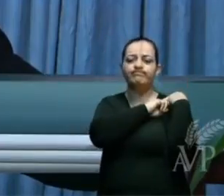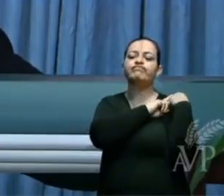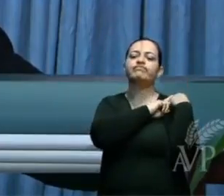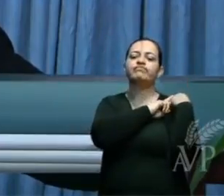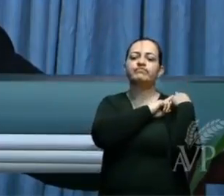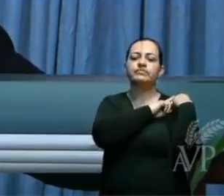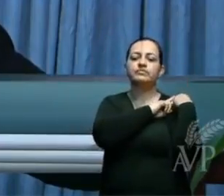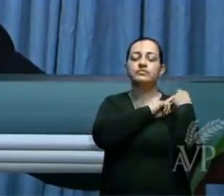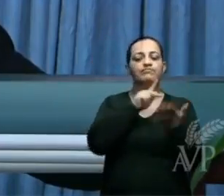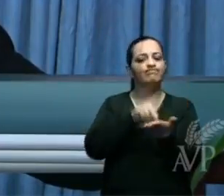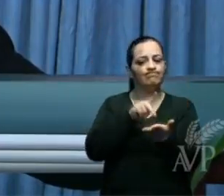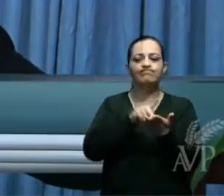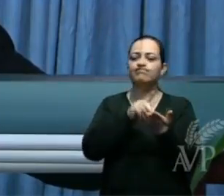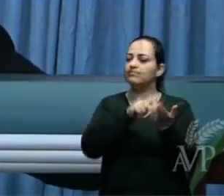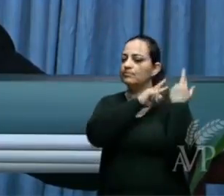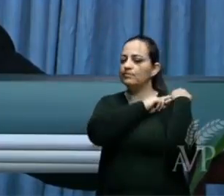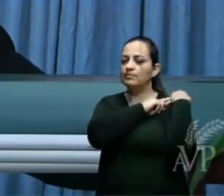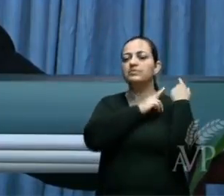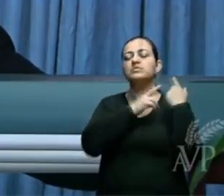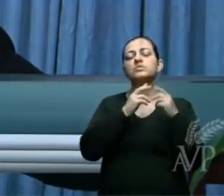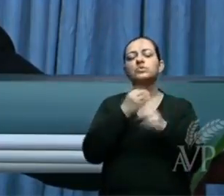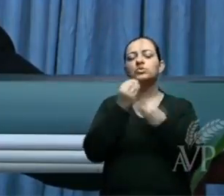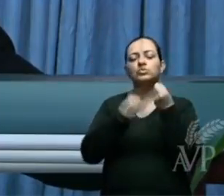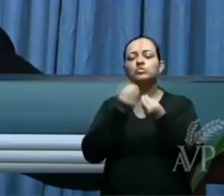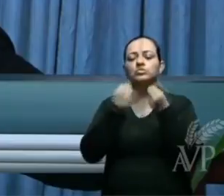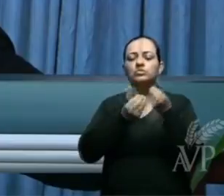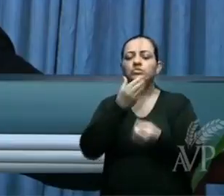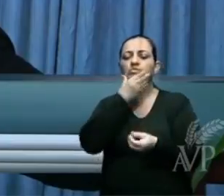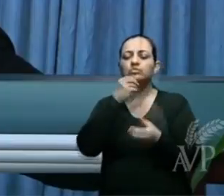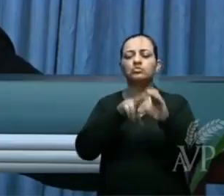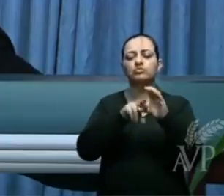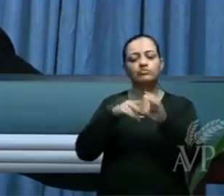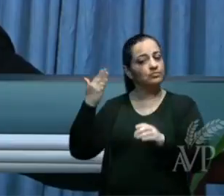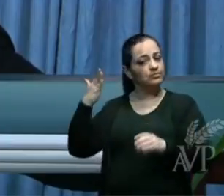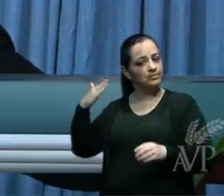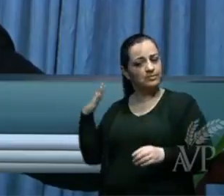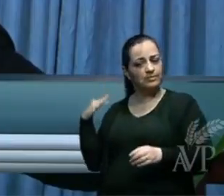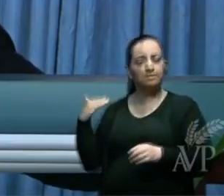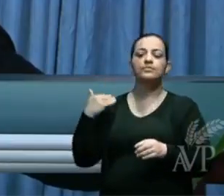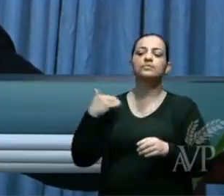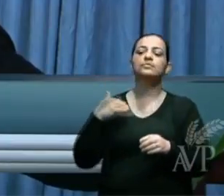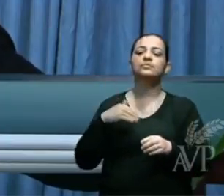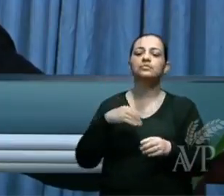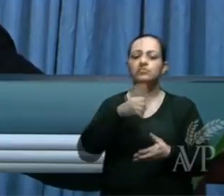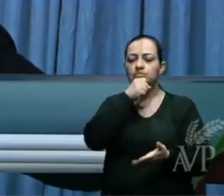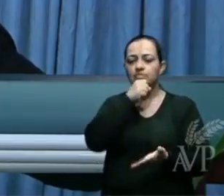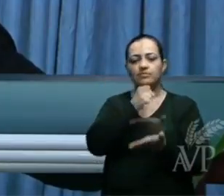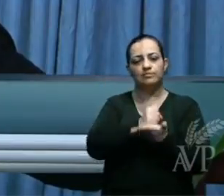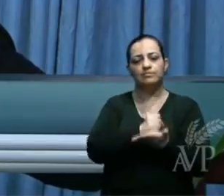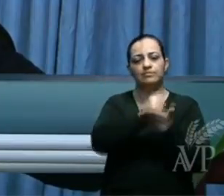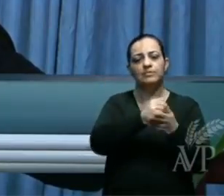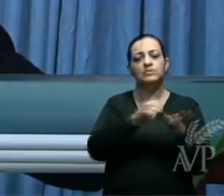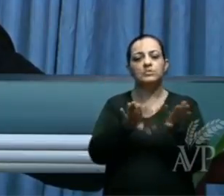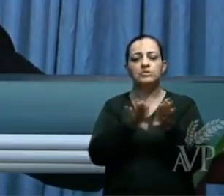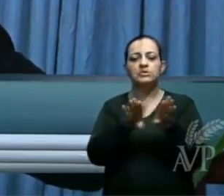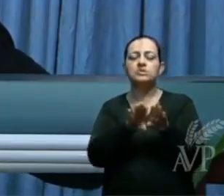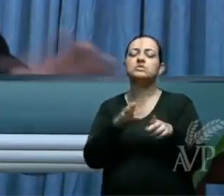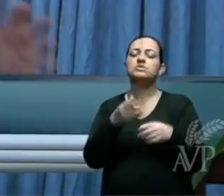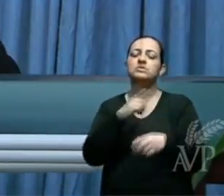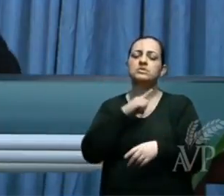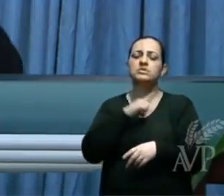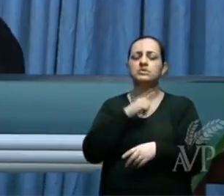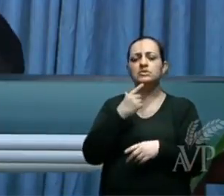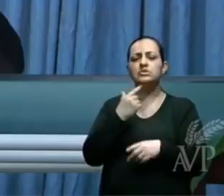na verdade como já os irmãos a igreja primitiva tinha há há